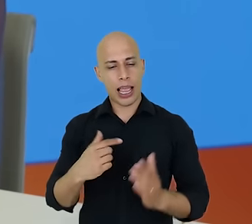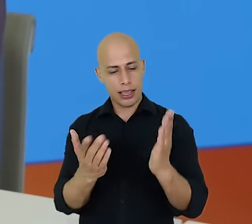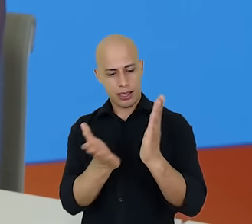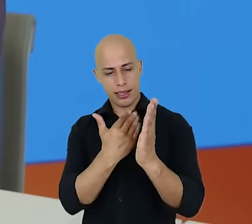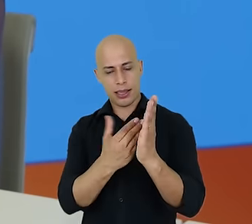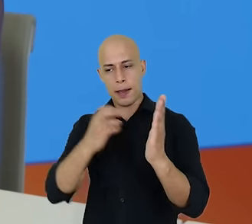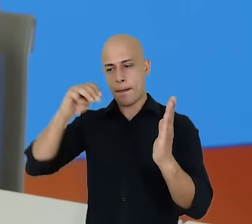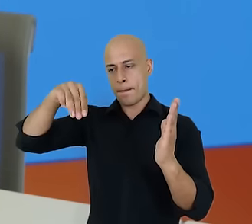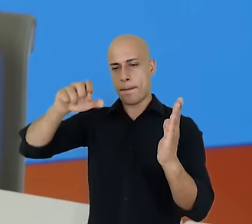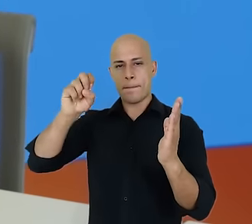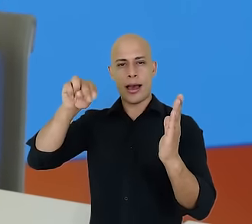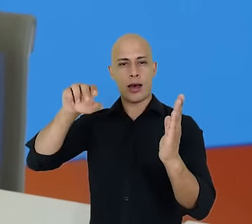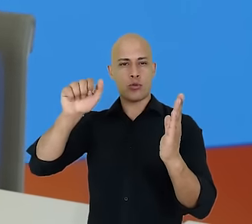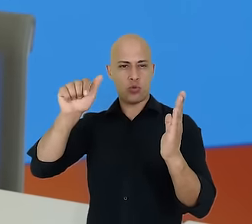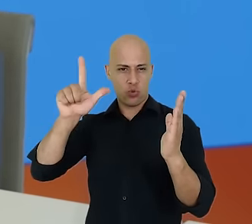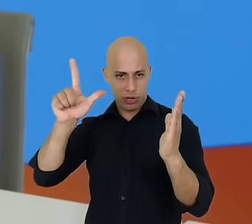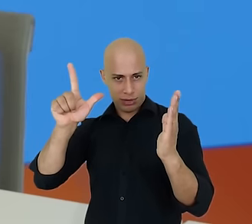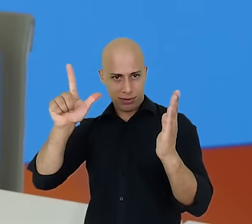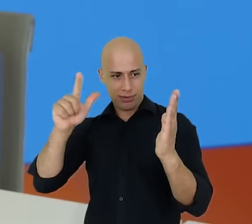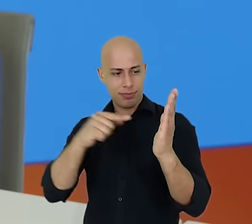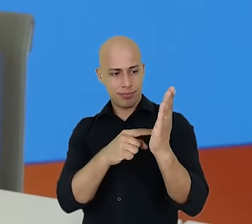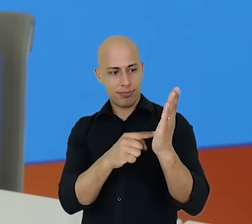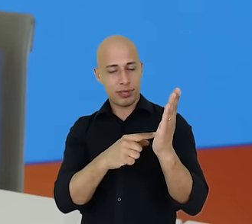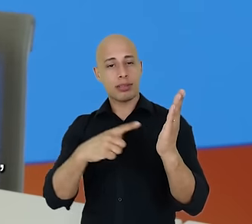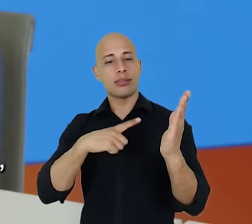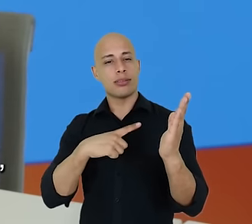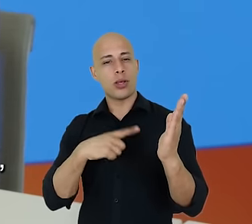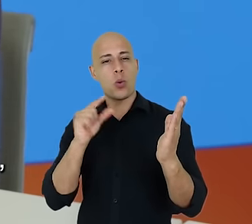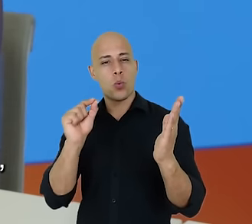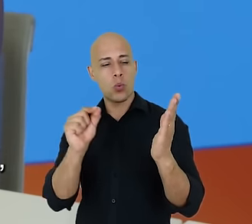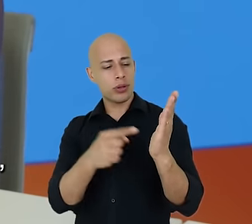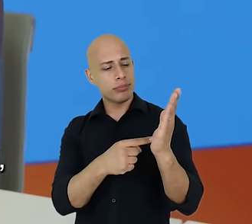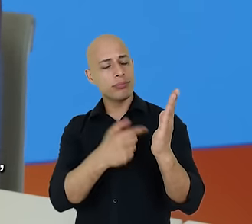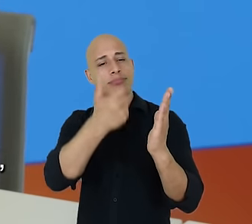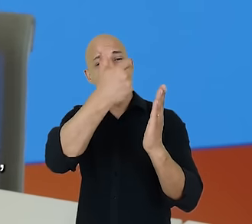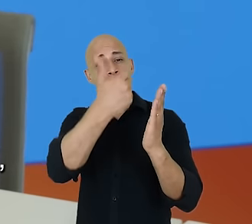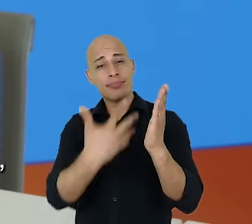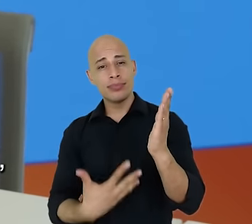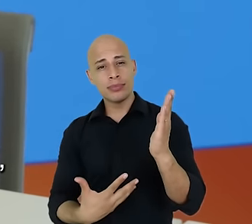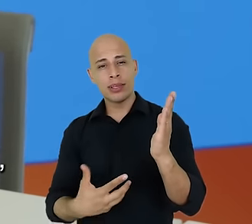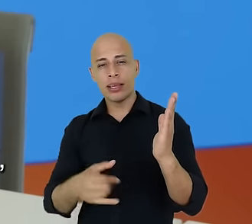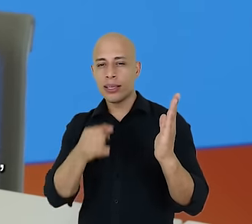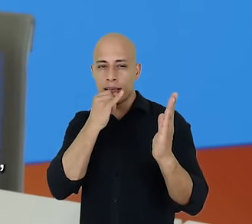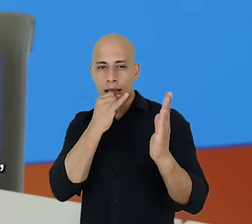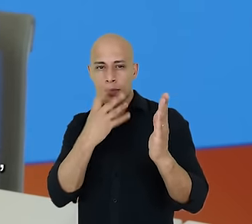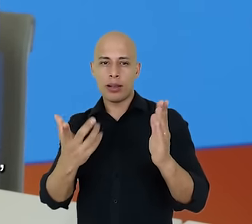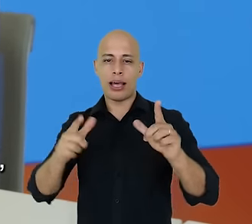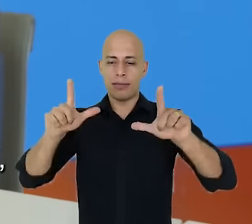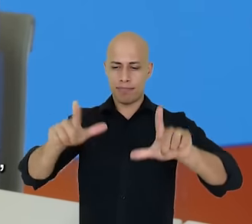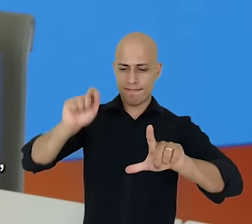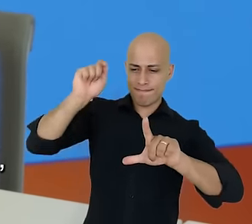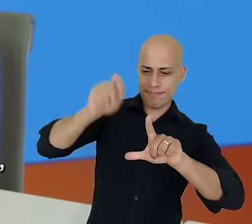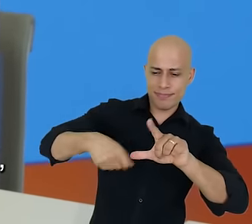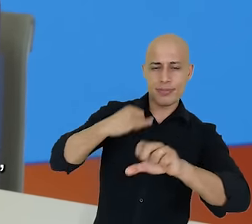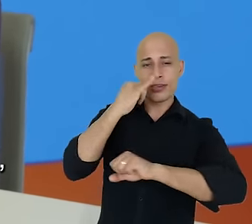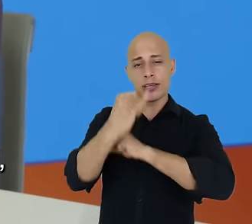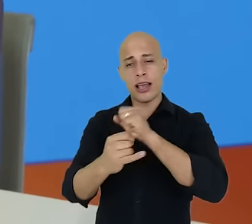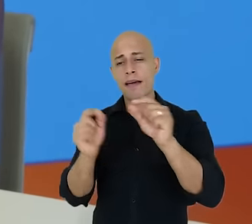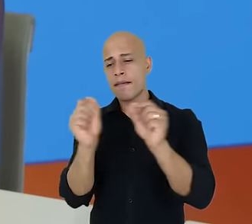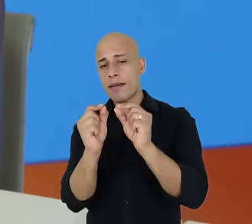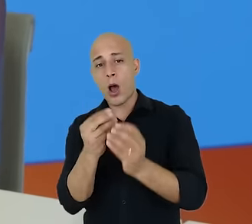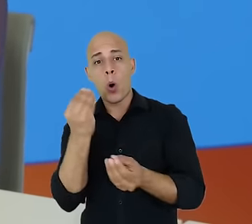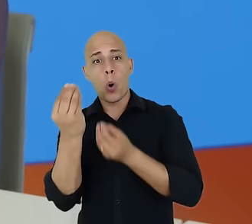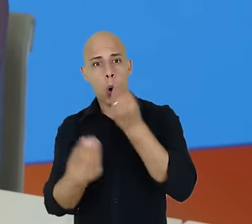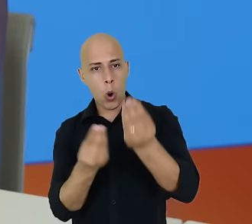eh no no manual aqui disponível ele fala ó a parte de de certificado digital como faz